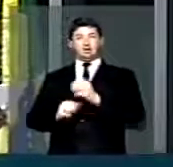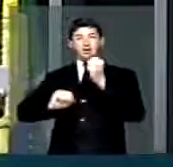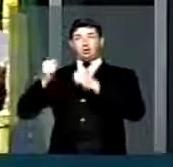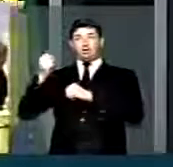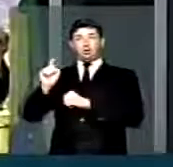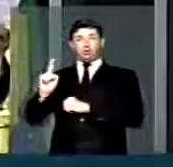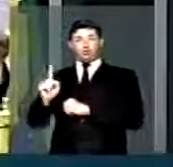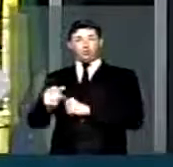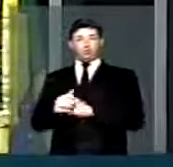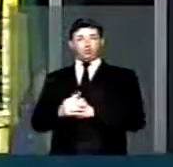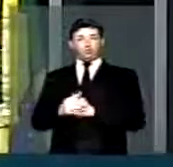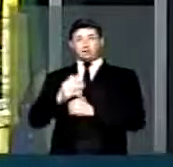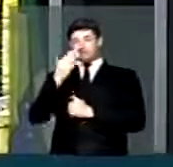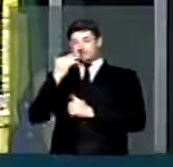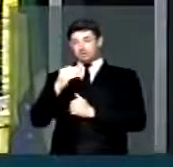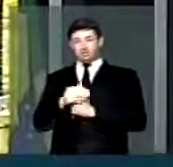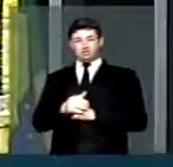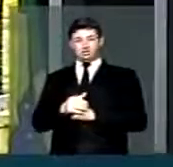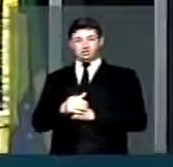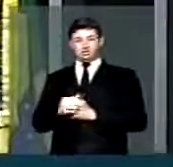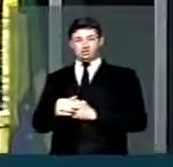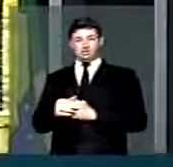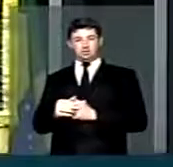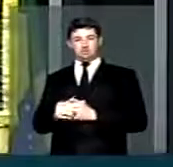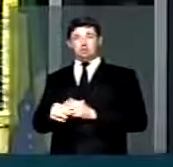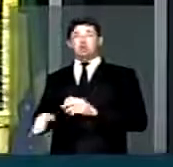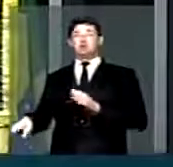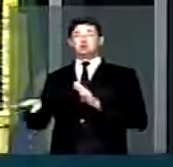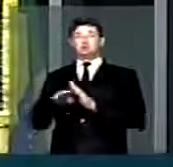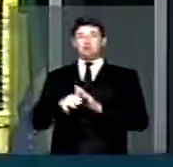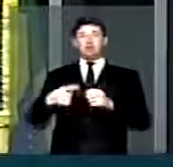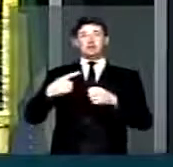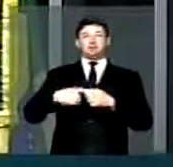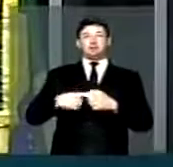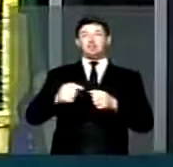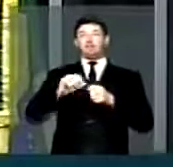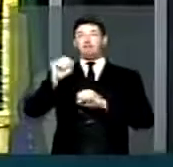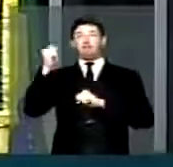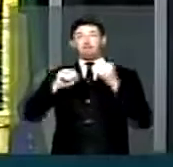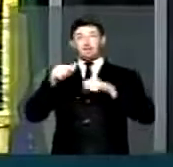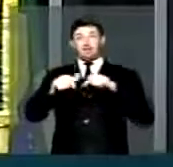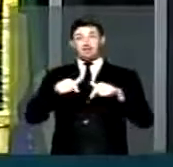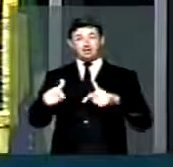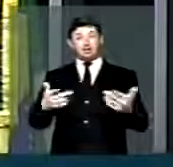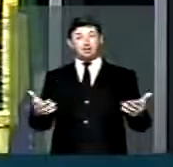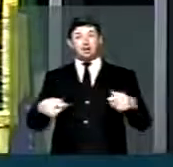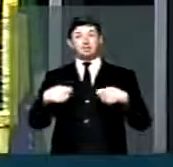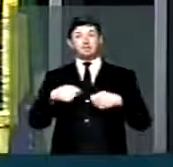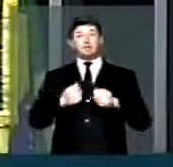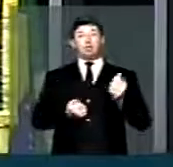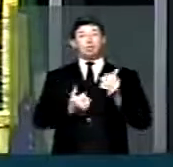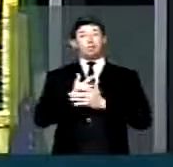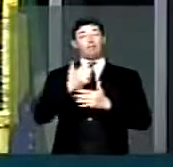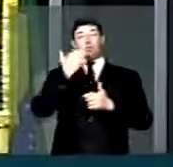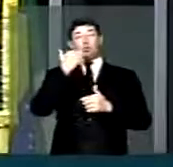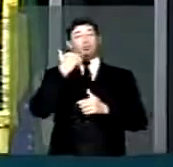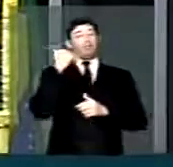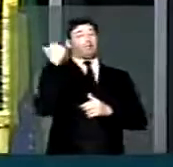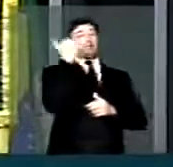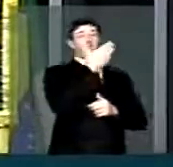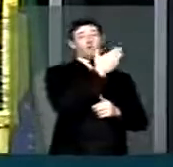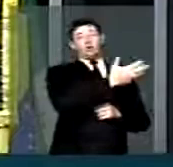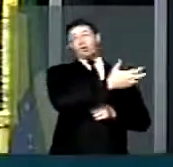produzir alimentos, vão para as cidades, produzem outras coisas, e, portanto, precisa importar